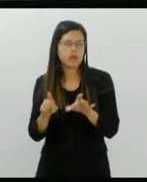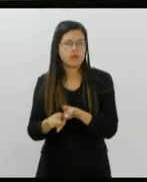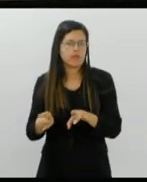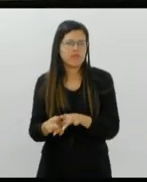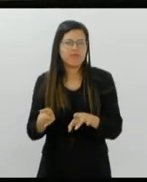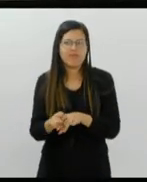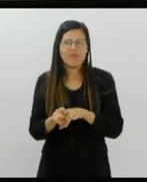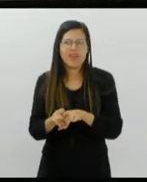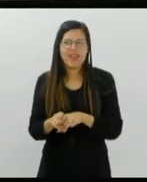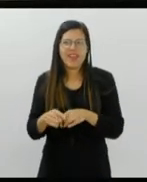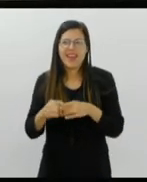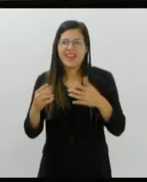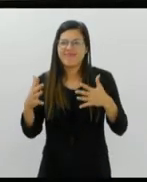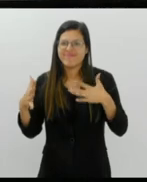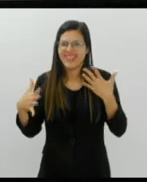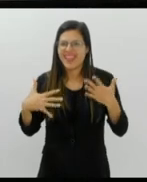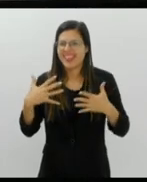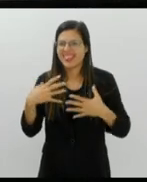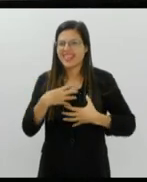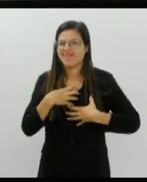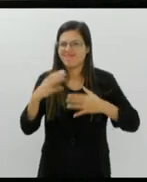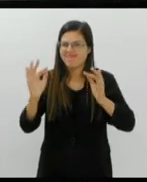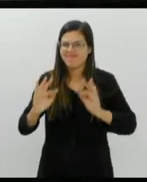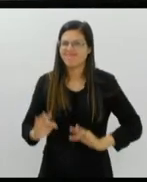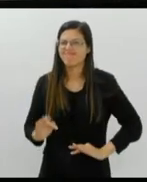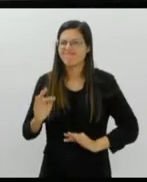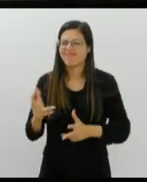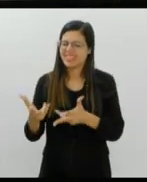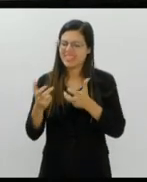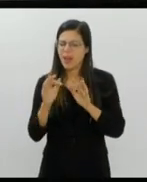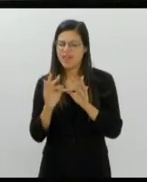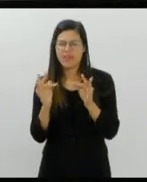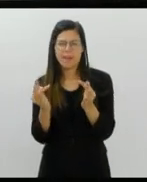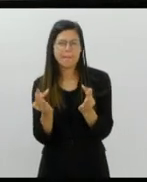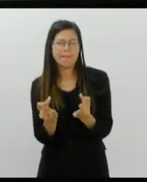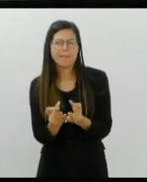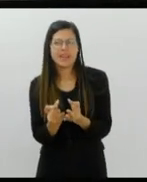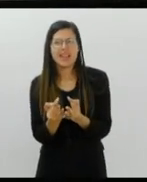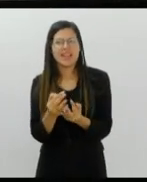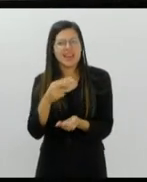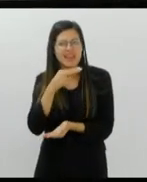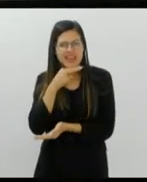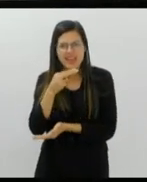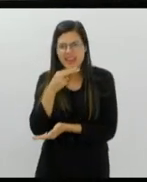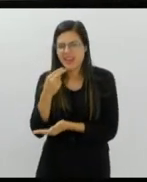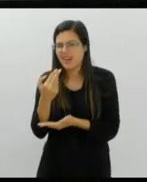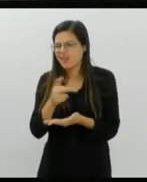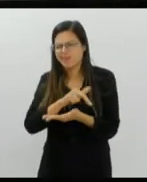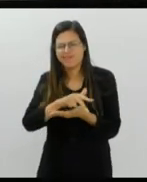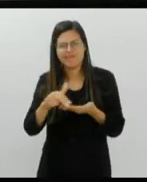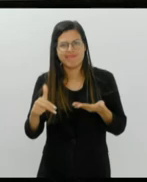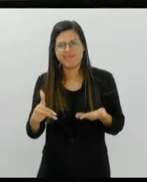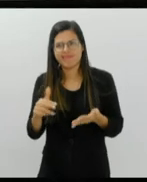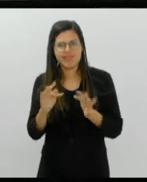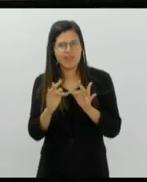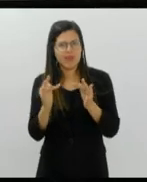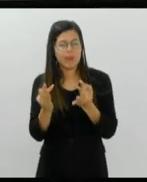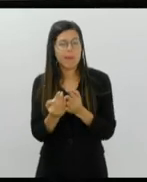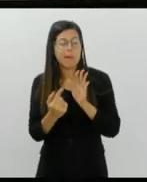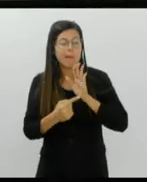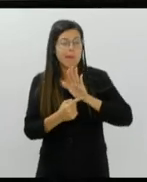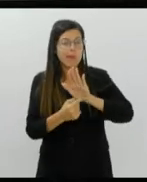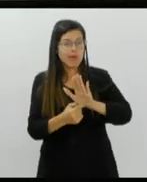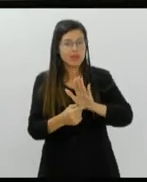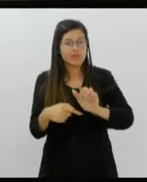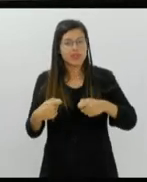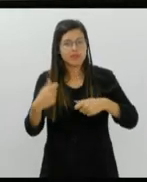os familiares ali vibrando com os seus filhos né netos parentes isso mostra o quanto nós temos que